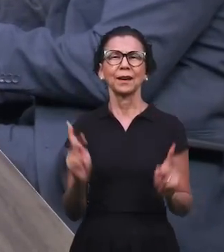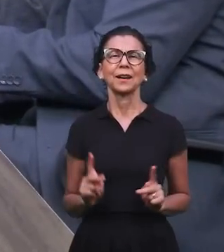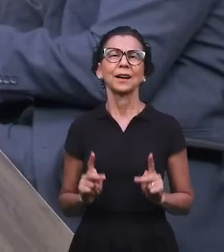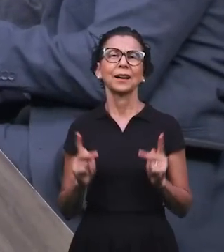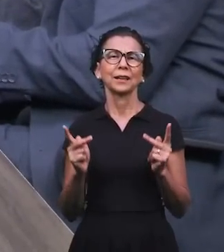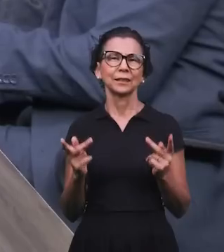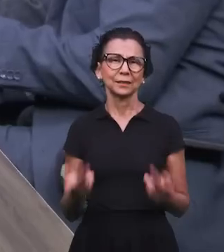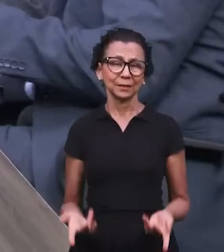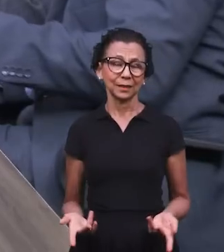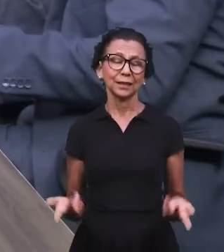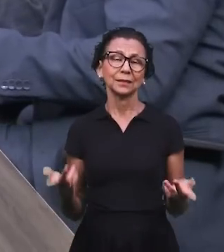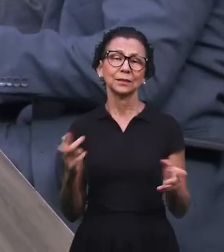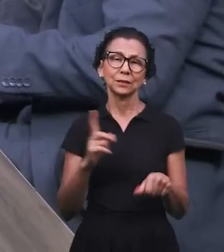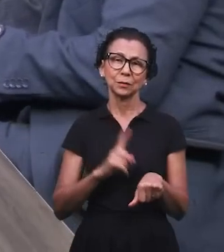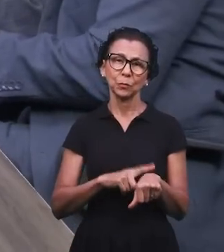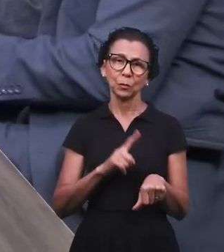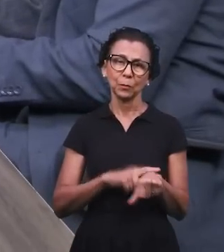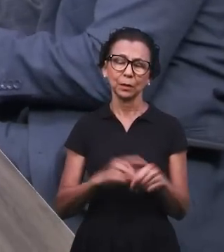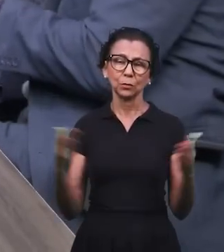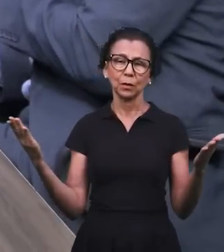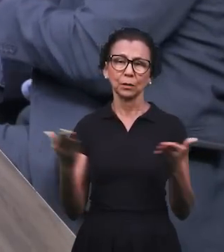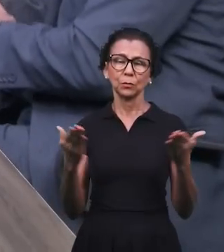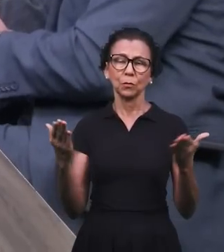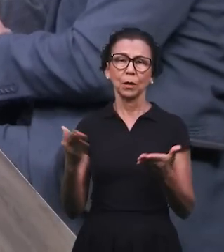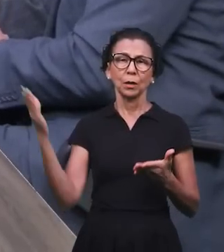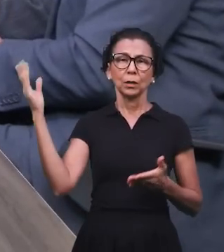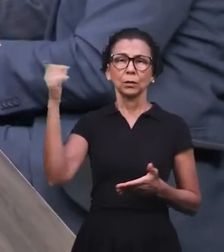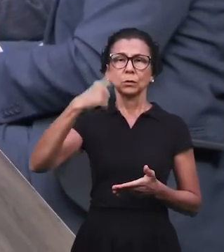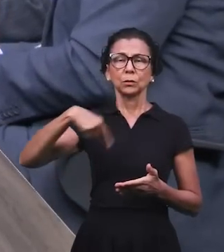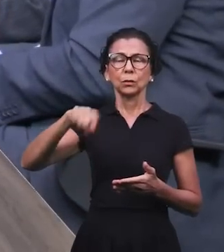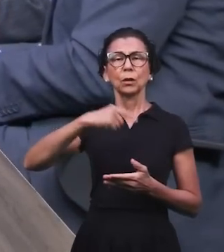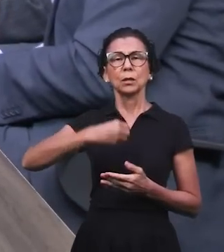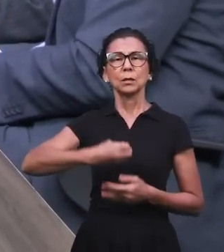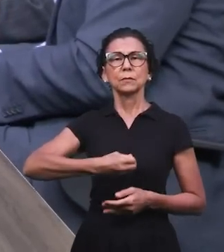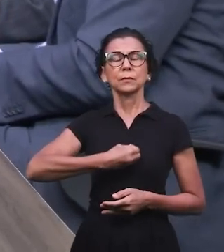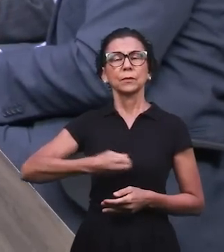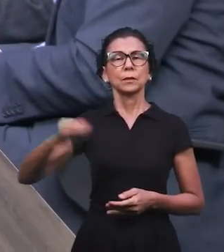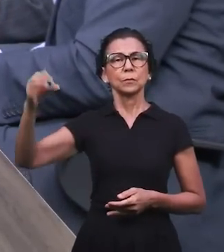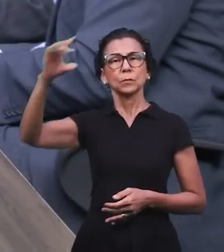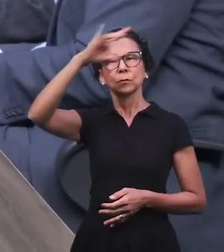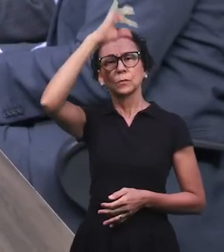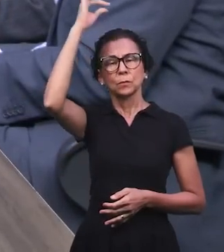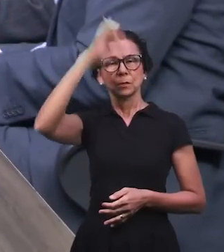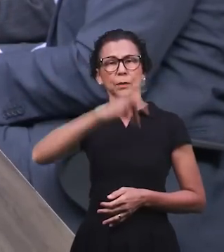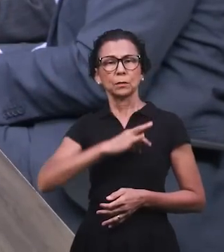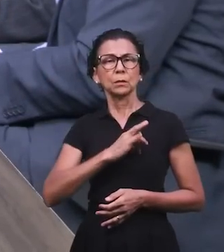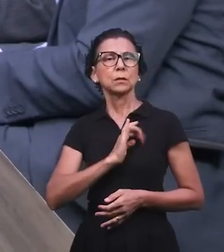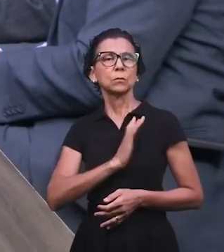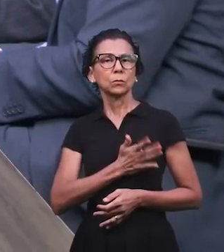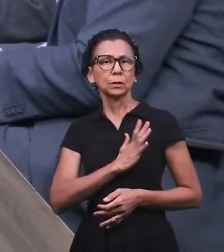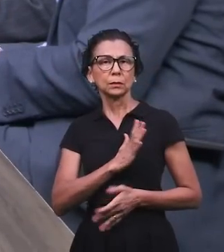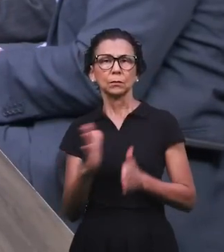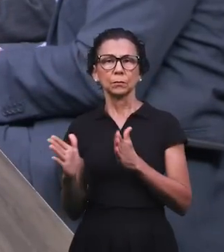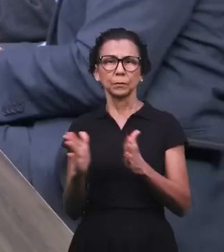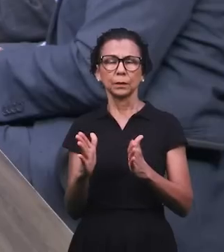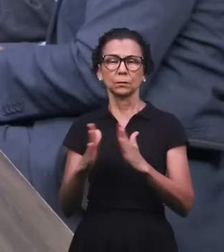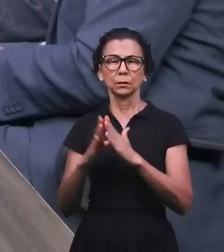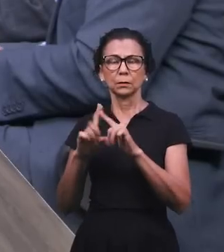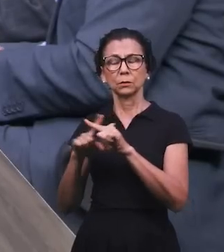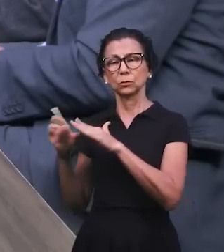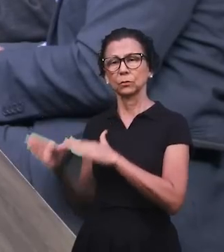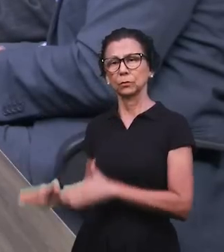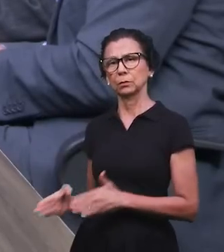aqui. E havia ali dentro dessa passagem, né? Havia aqui alguns elementos proféticos